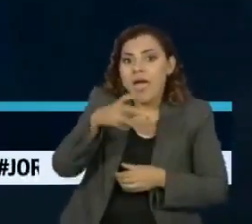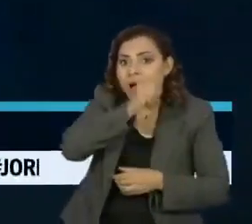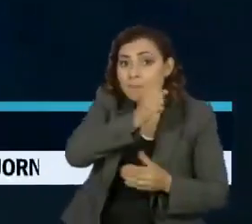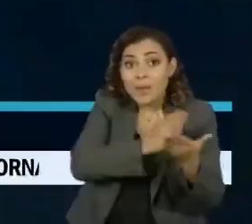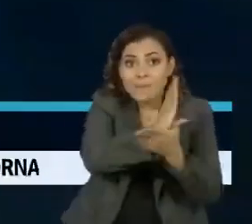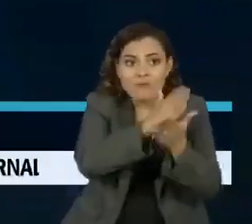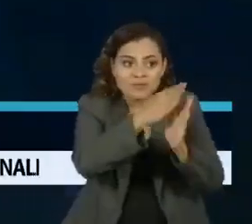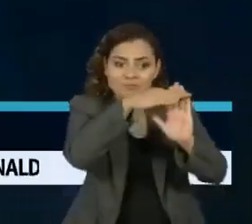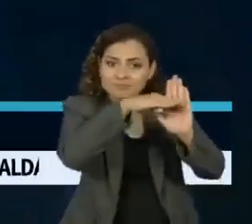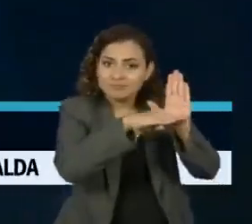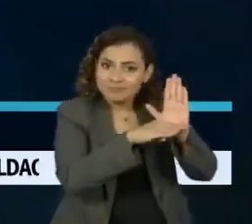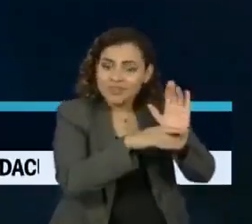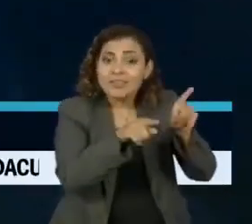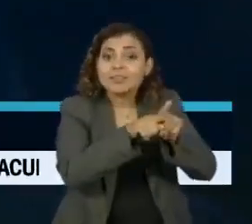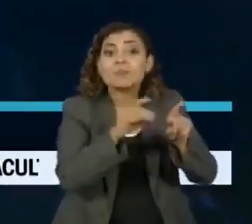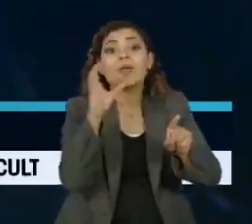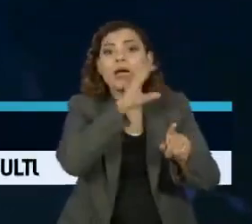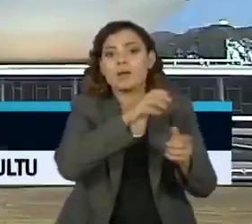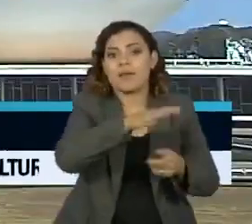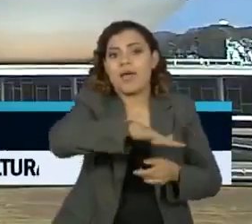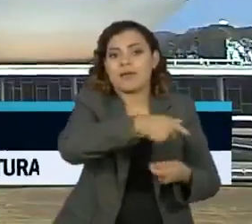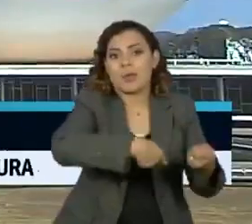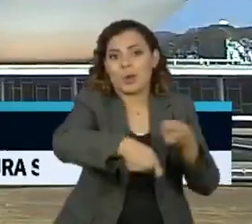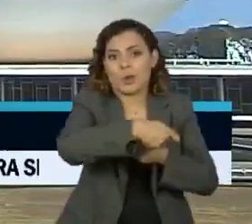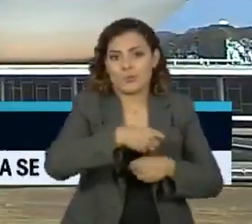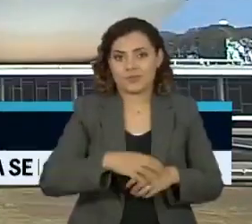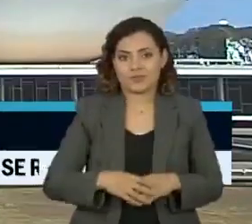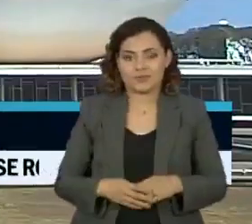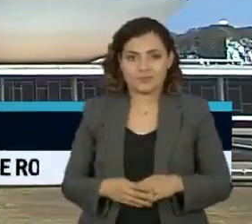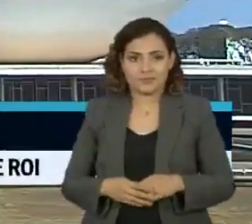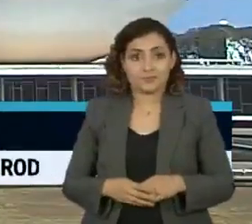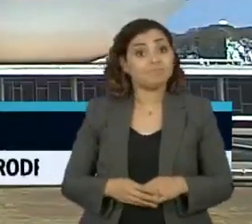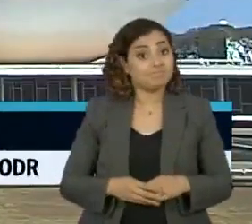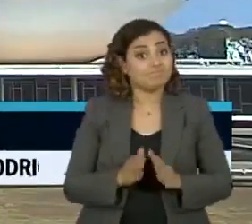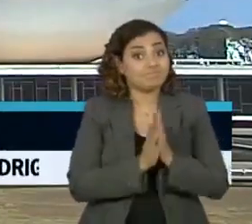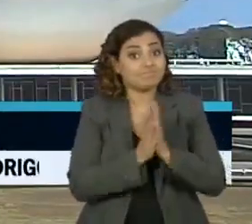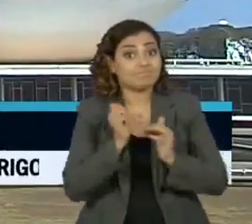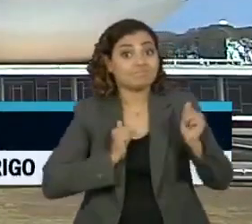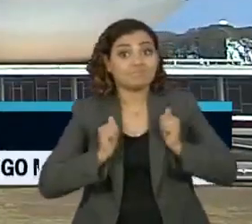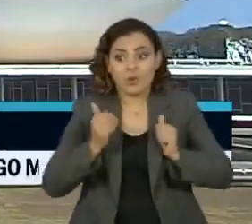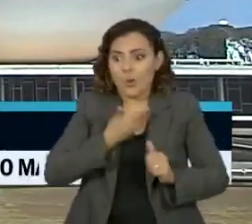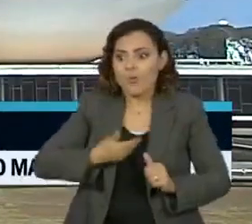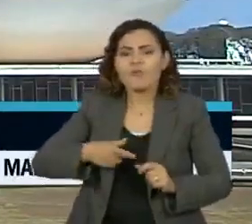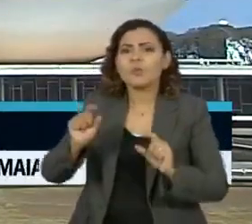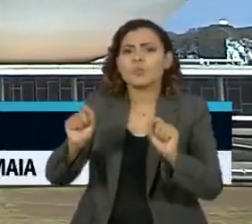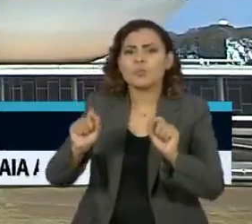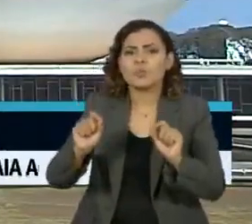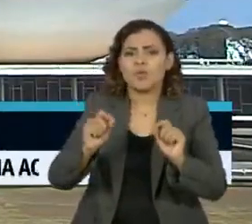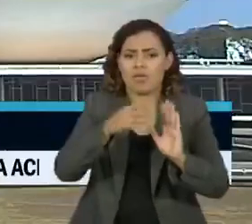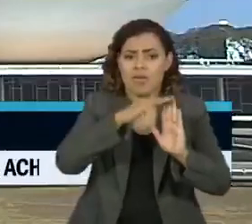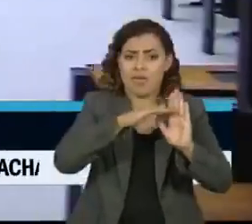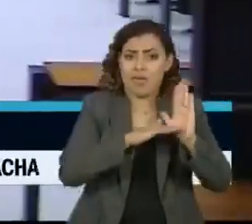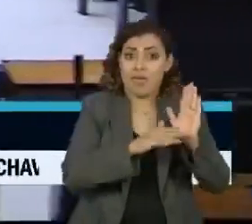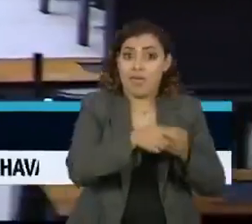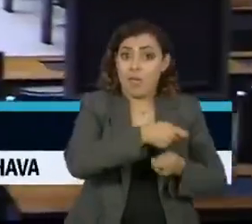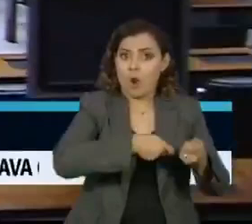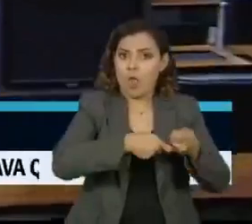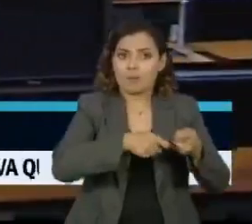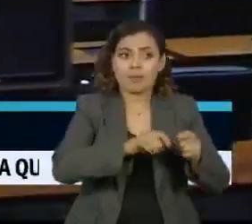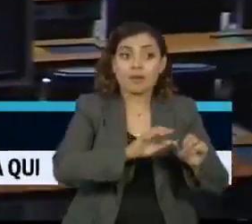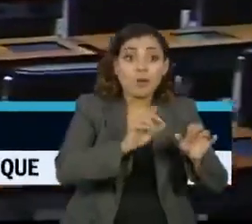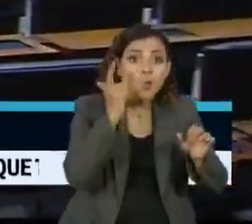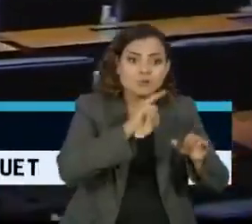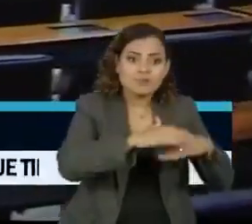de pautas entre elas as da agenda Econômica a expectativa do governo é destravar a agenda Econômica ao